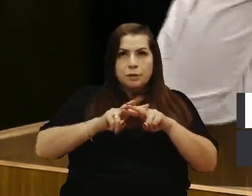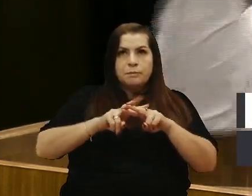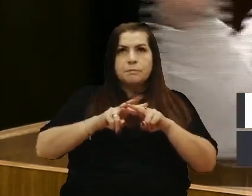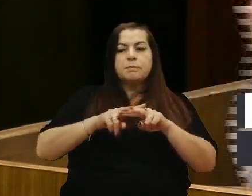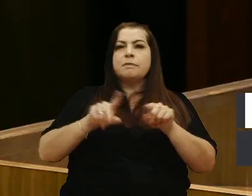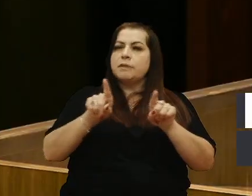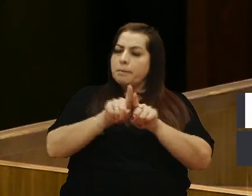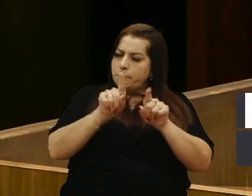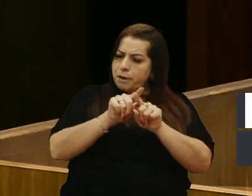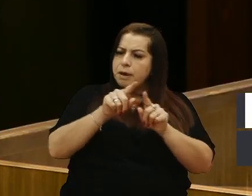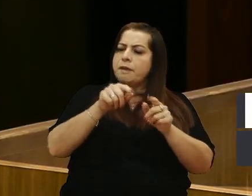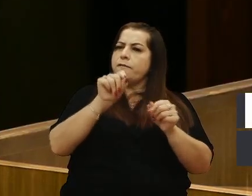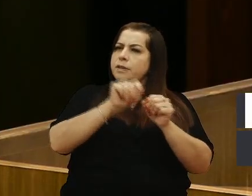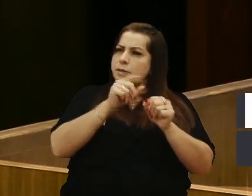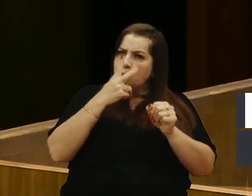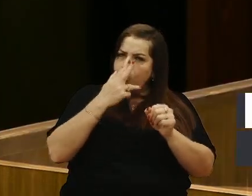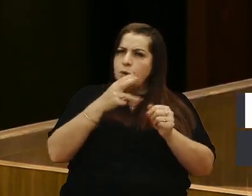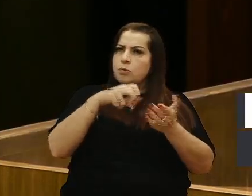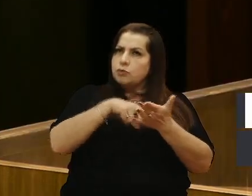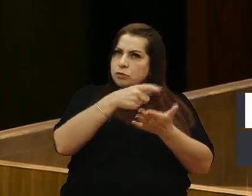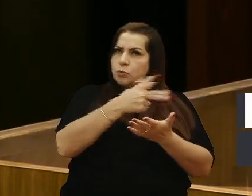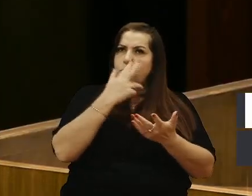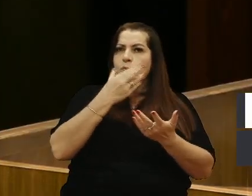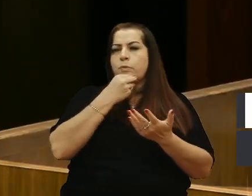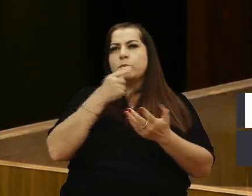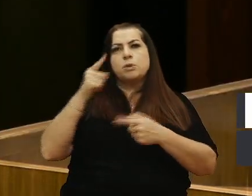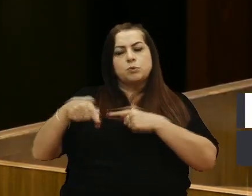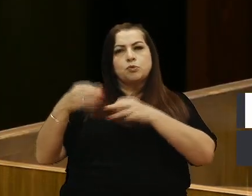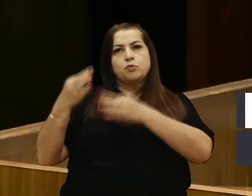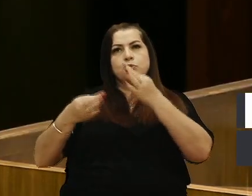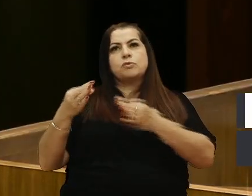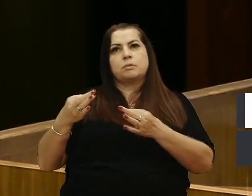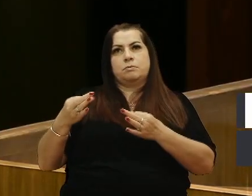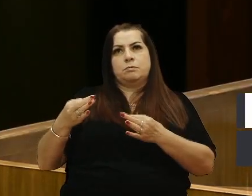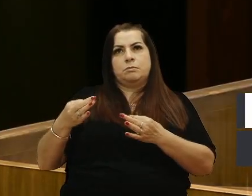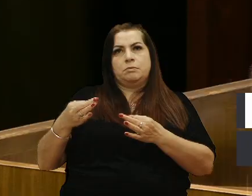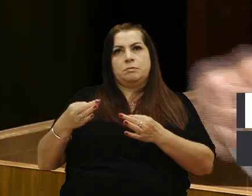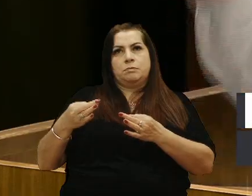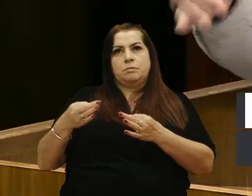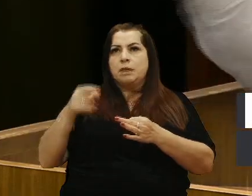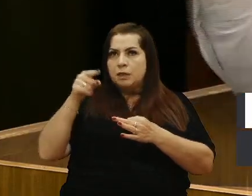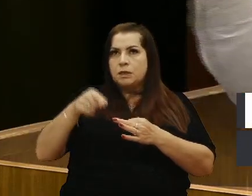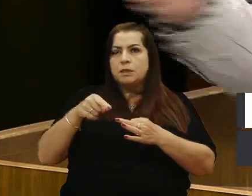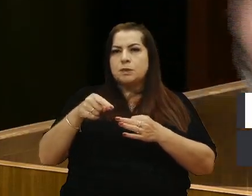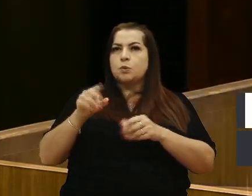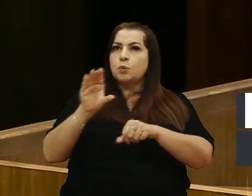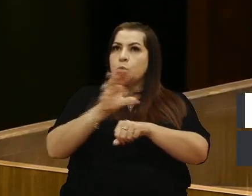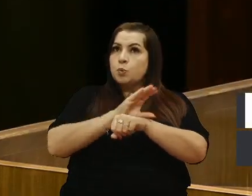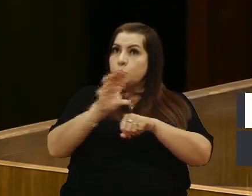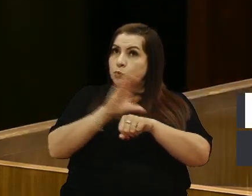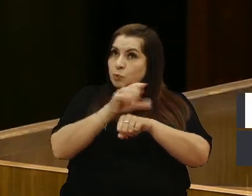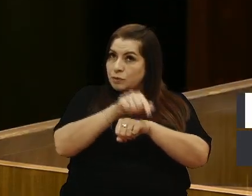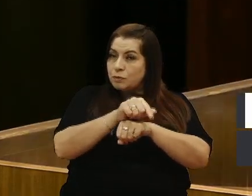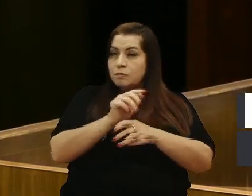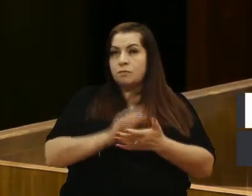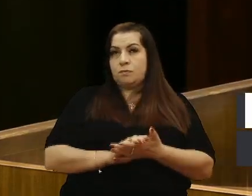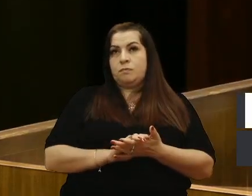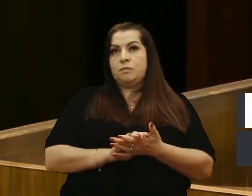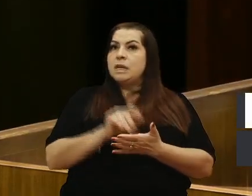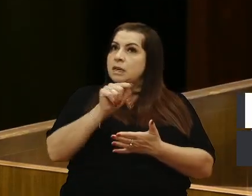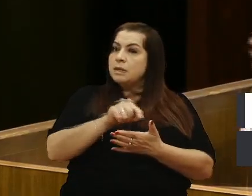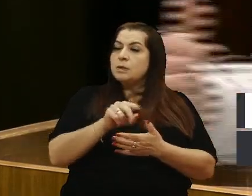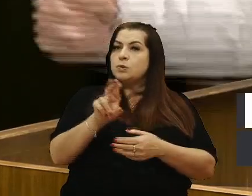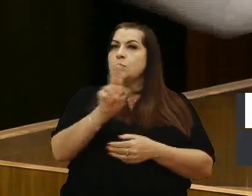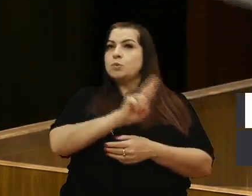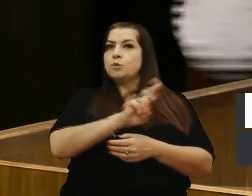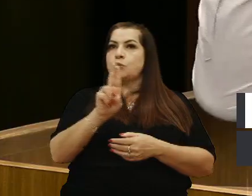tanto quanto o homem. Isso é justiça. Isso é Constituição. Isso se